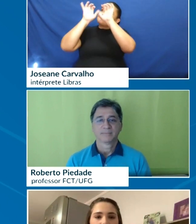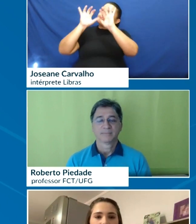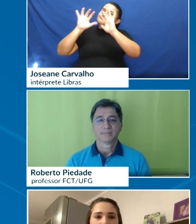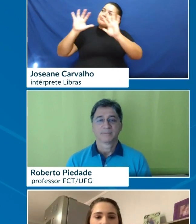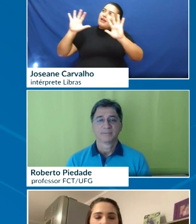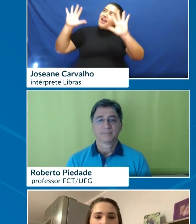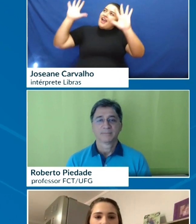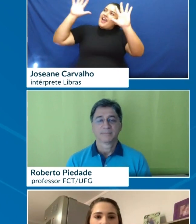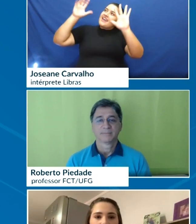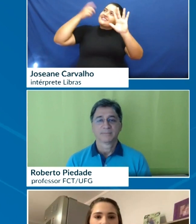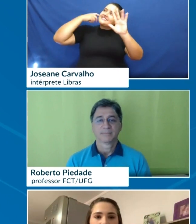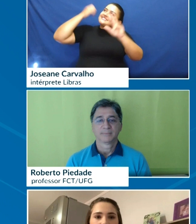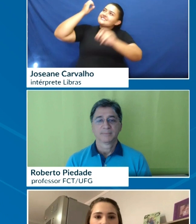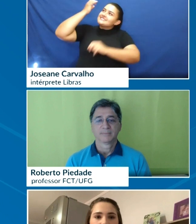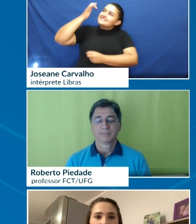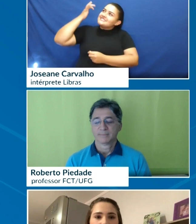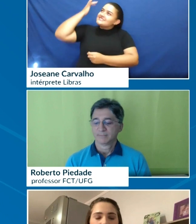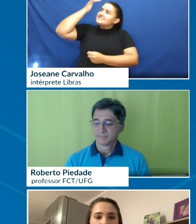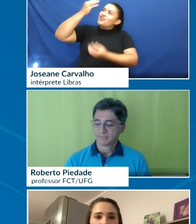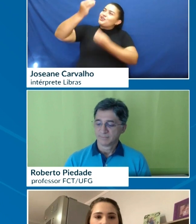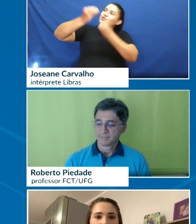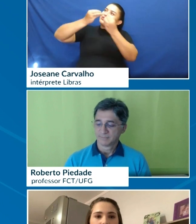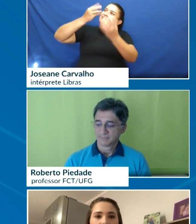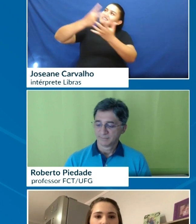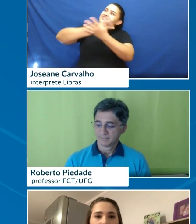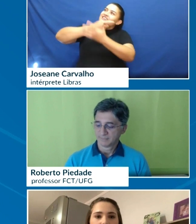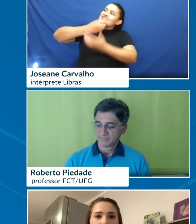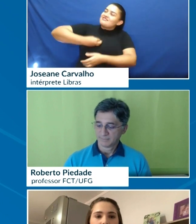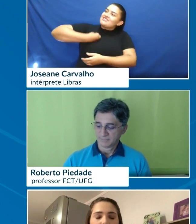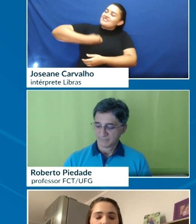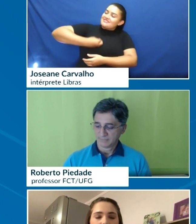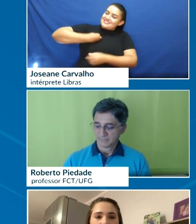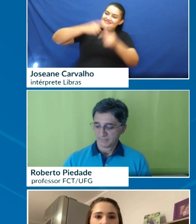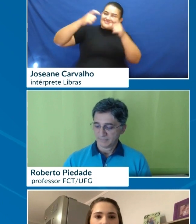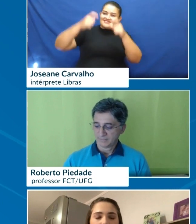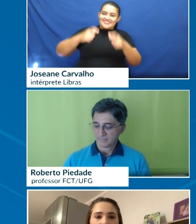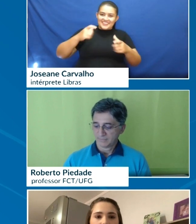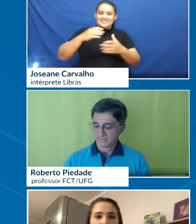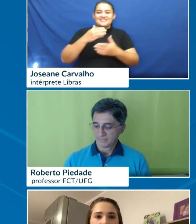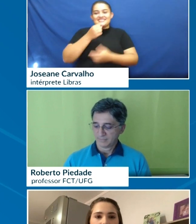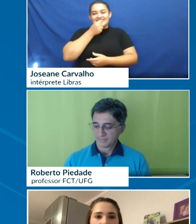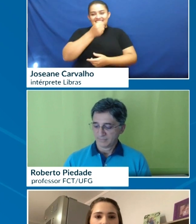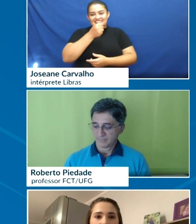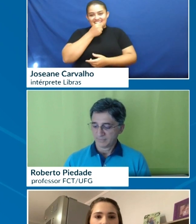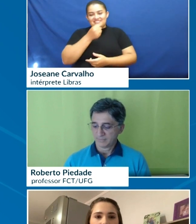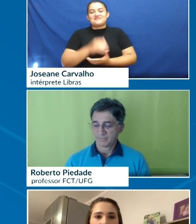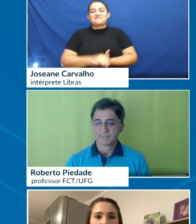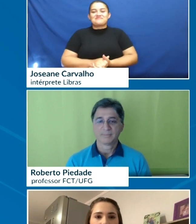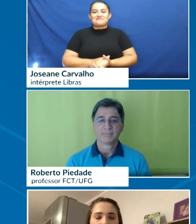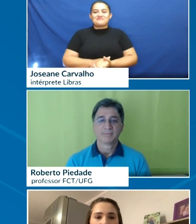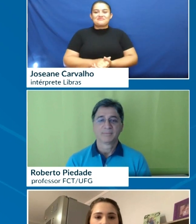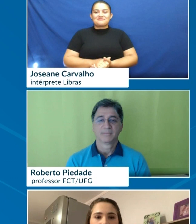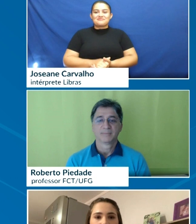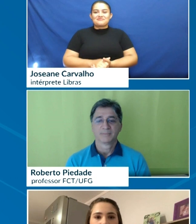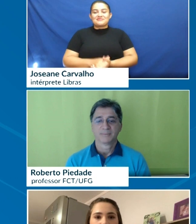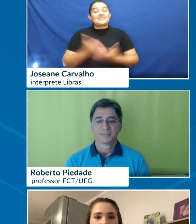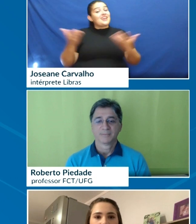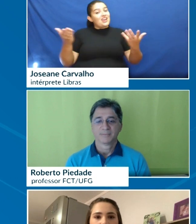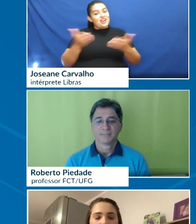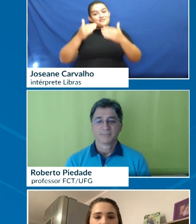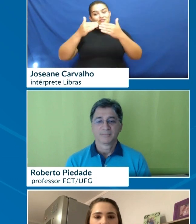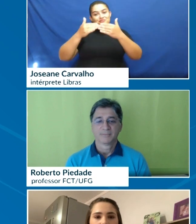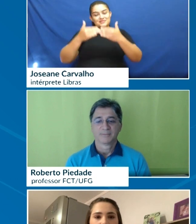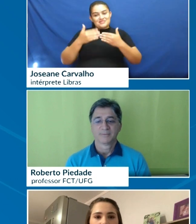visuais consigam, né, visualizar ou imaginar o ambiente onde estamos e como somos. Então eu vou pedir agora para que